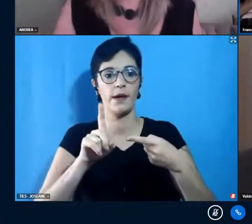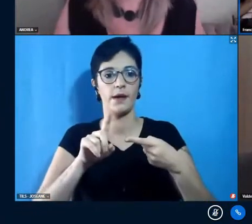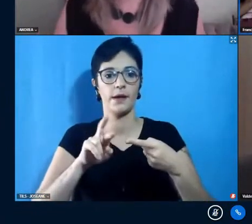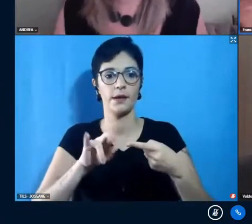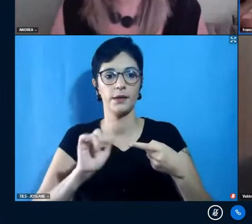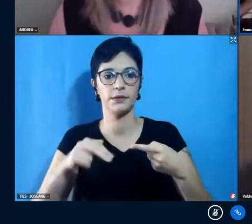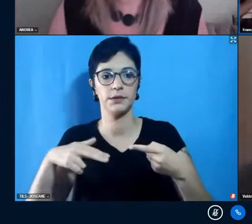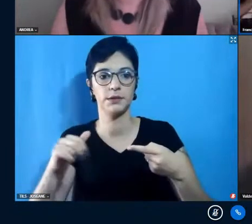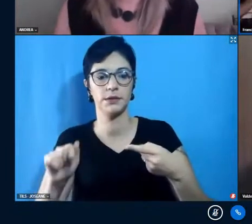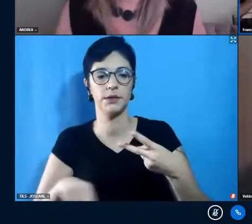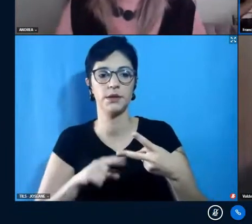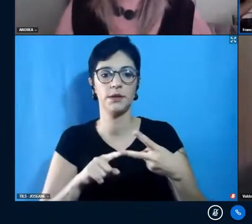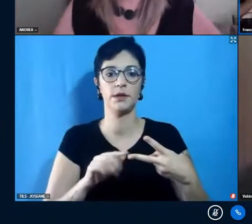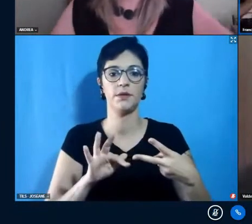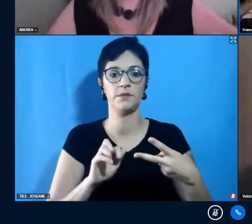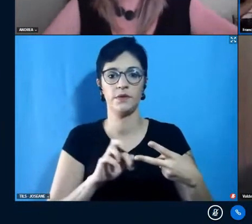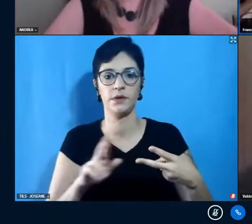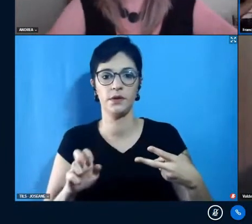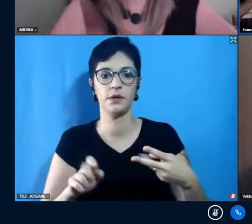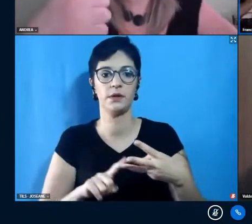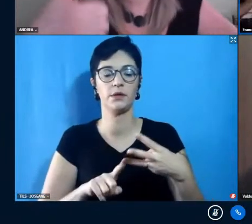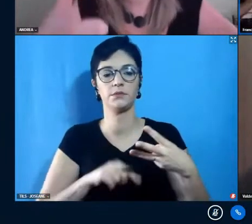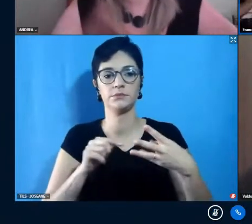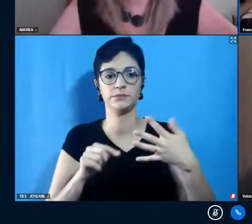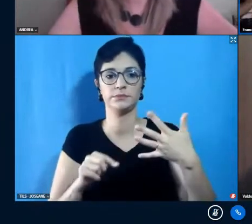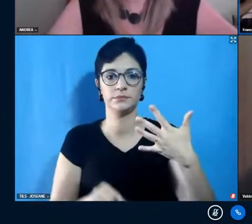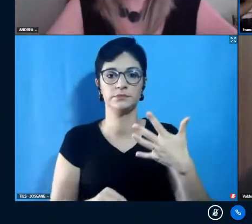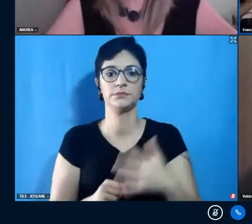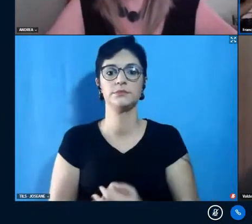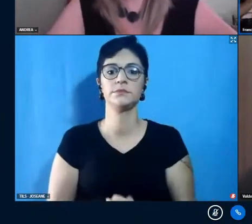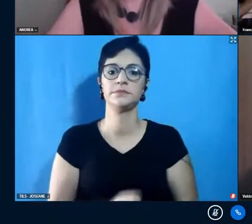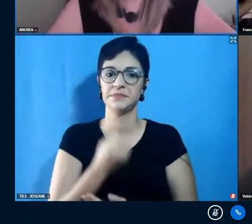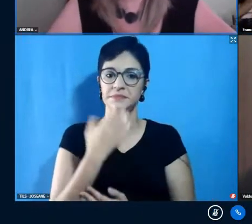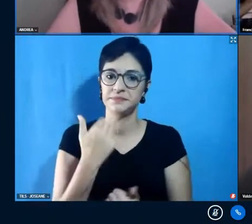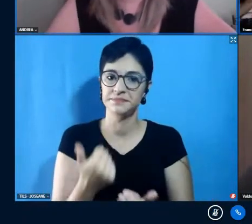do Ferri e assim por diante. Pode ser? O que vocês acham? Tudo bom, Ferri? Pode ser.